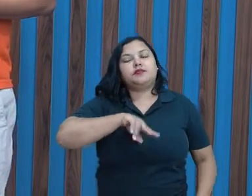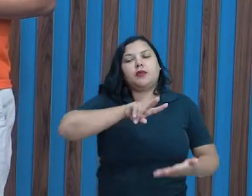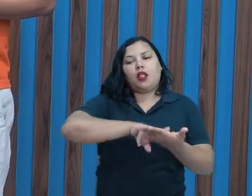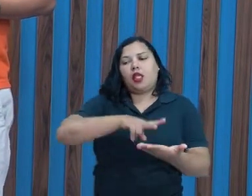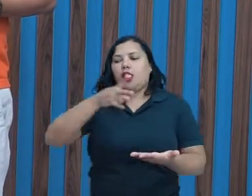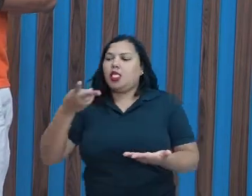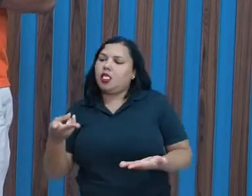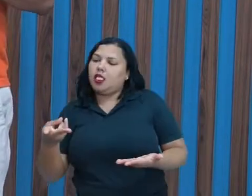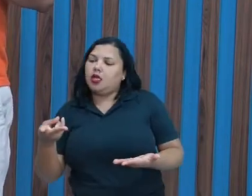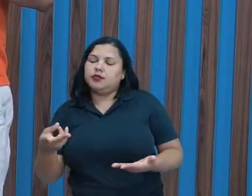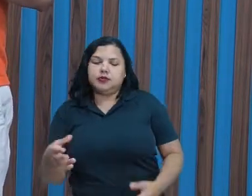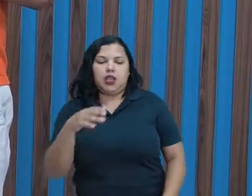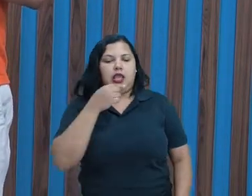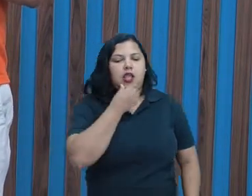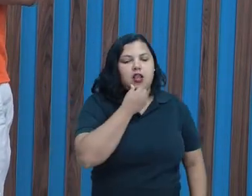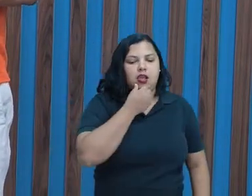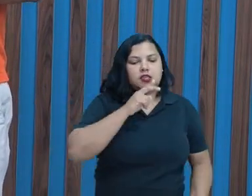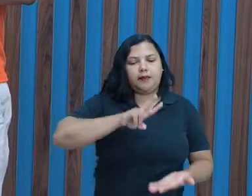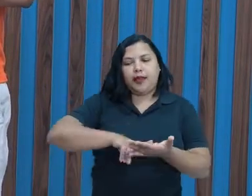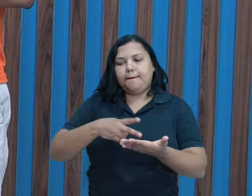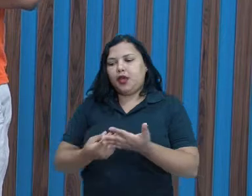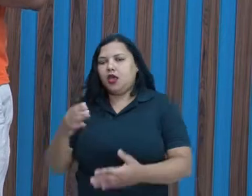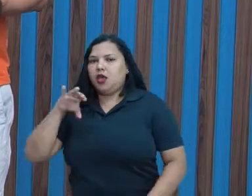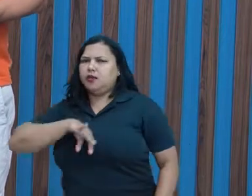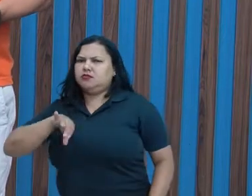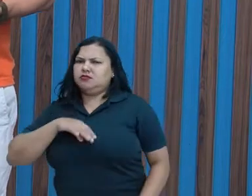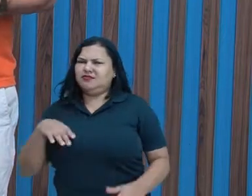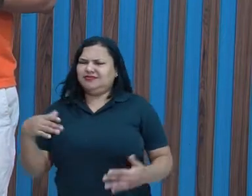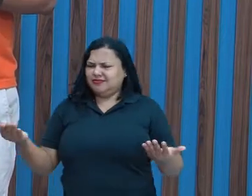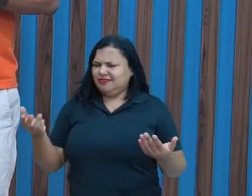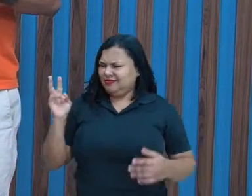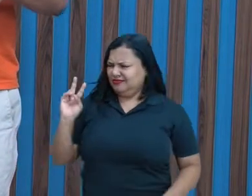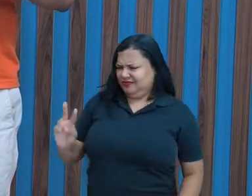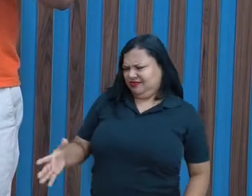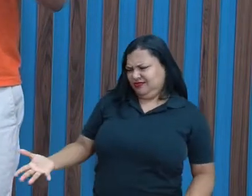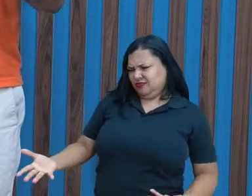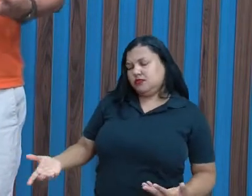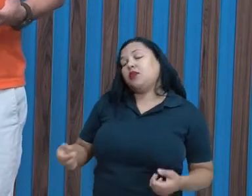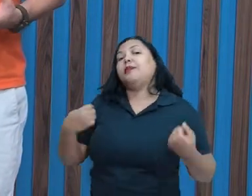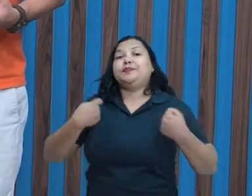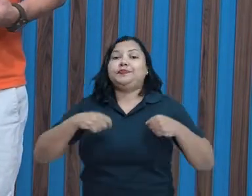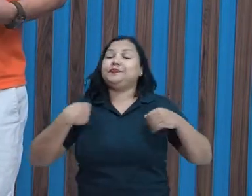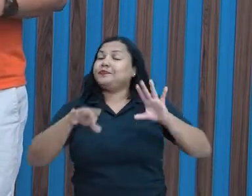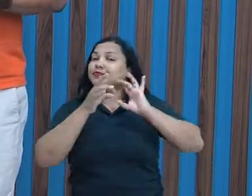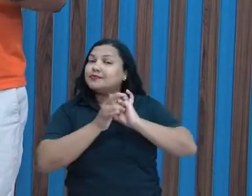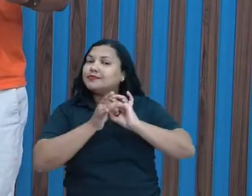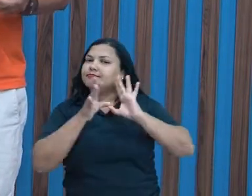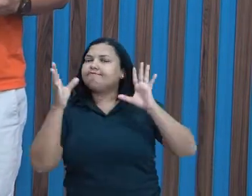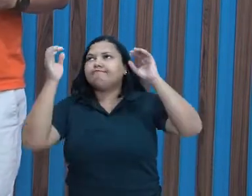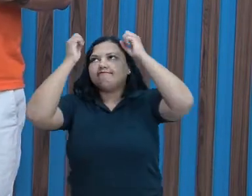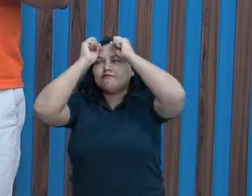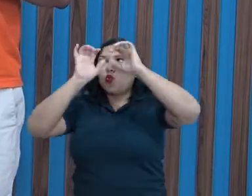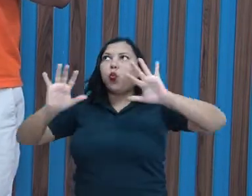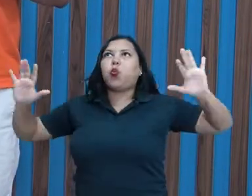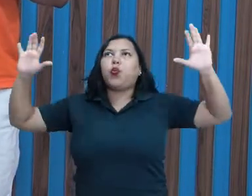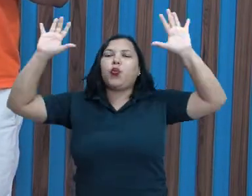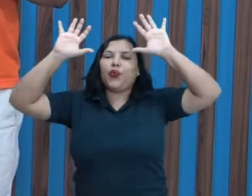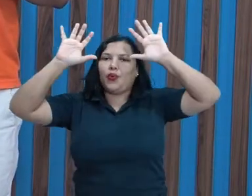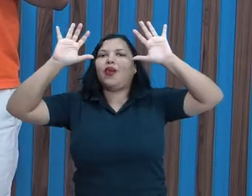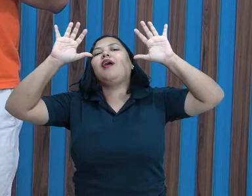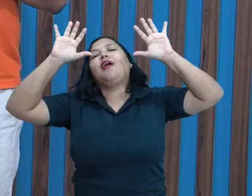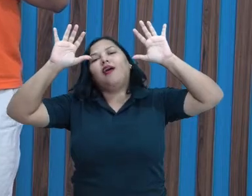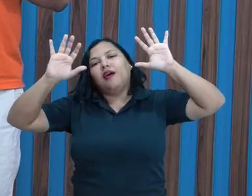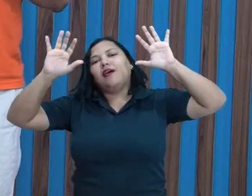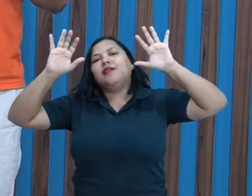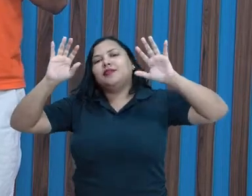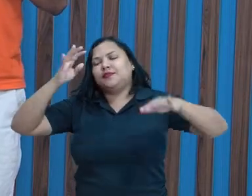o poema, primeiro que ao pé da letra não vai ter tanto sentido. Você tem que fazer uma tradução livre. Você abrir sua cabeça e